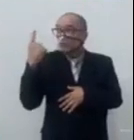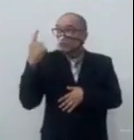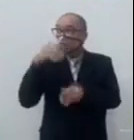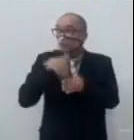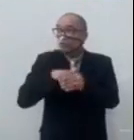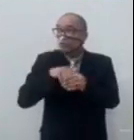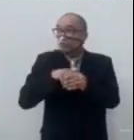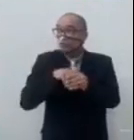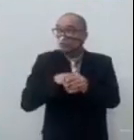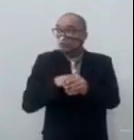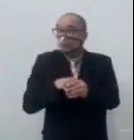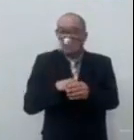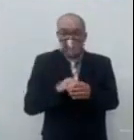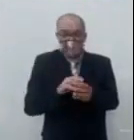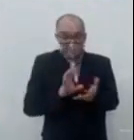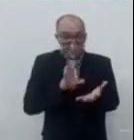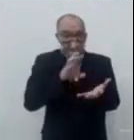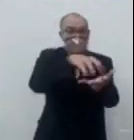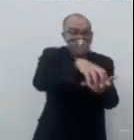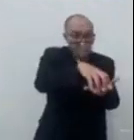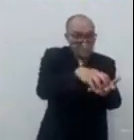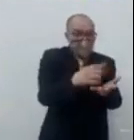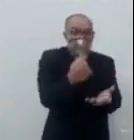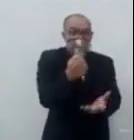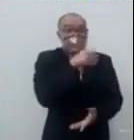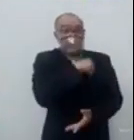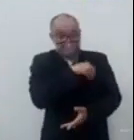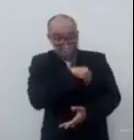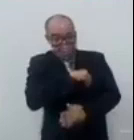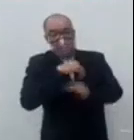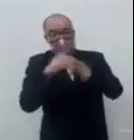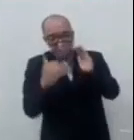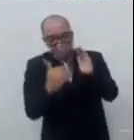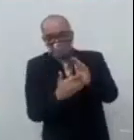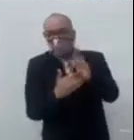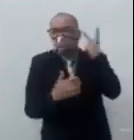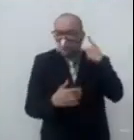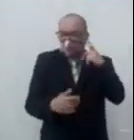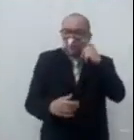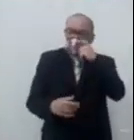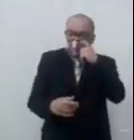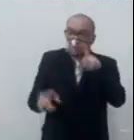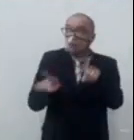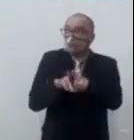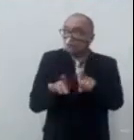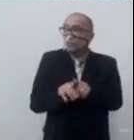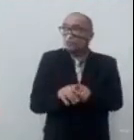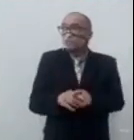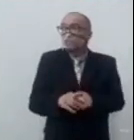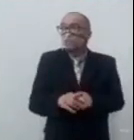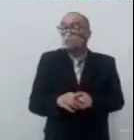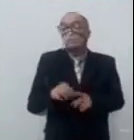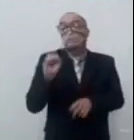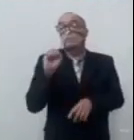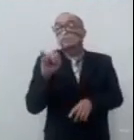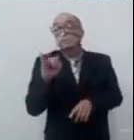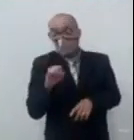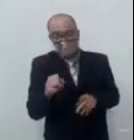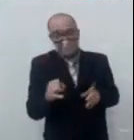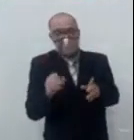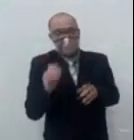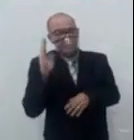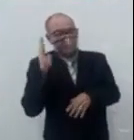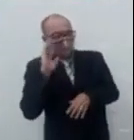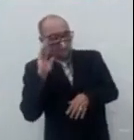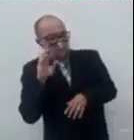que votou para colocar a reposição salarial, a perca salarial da inflação. E nisso,